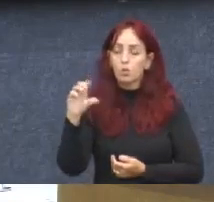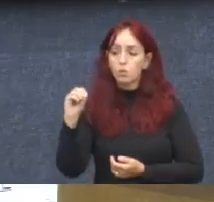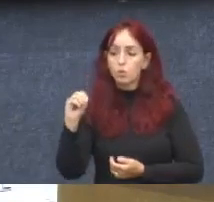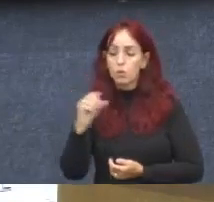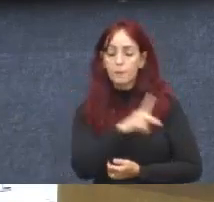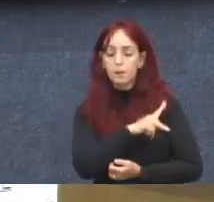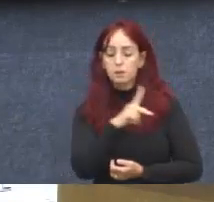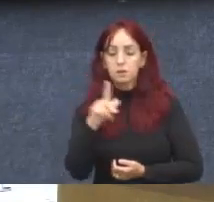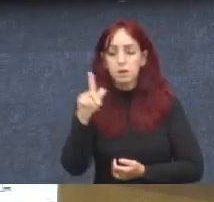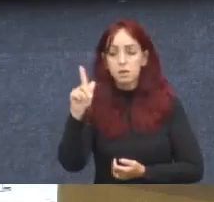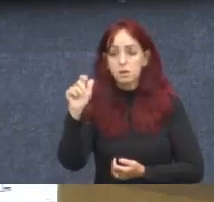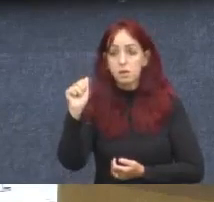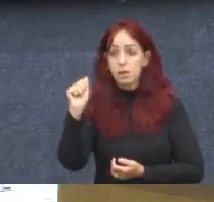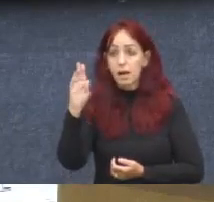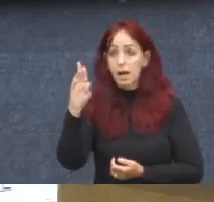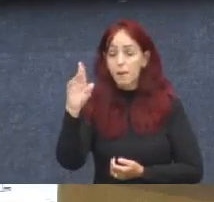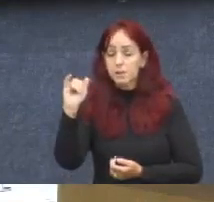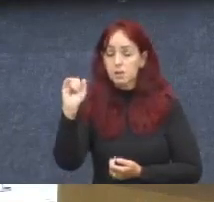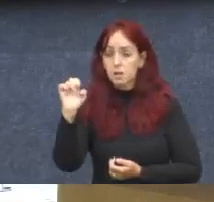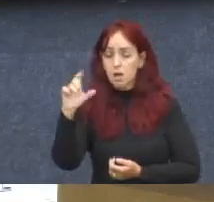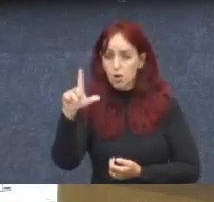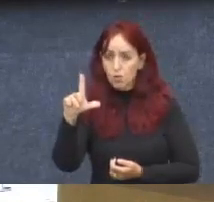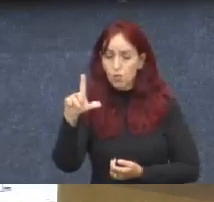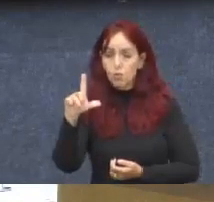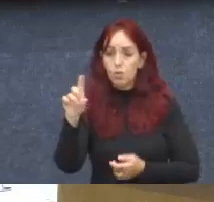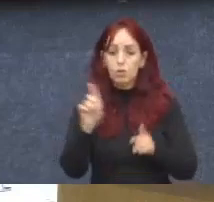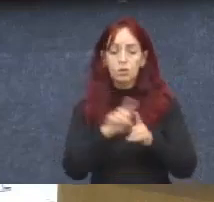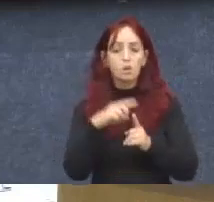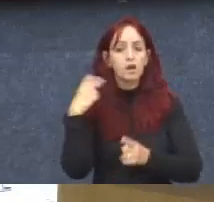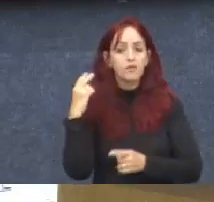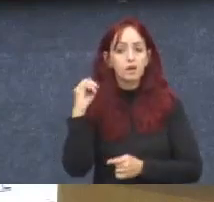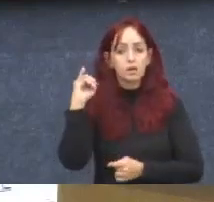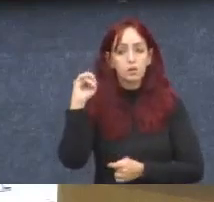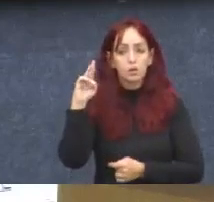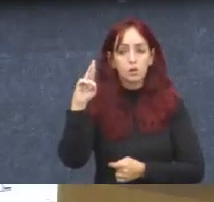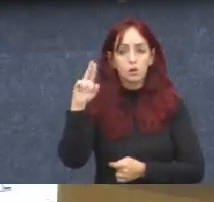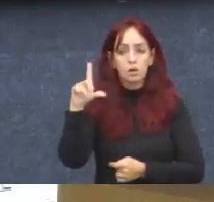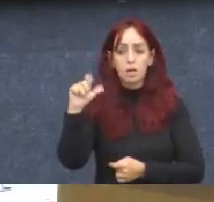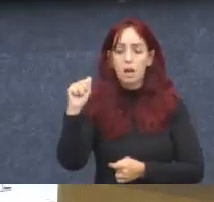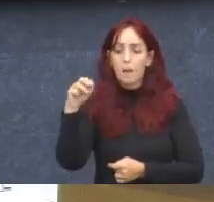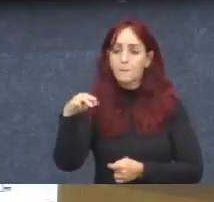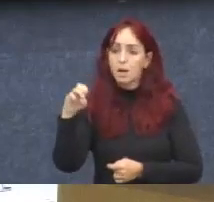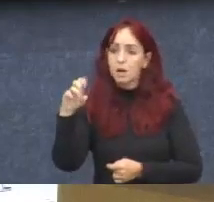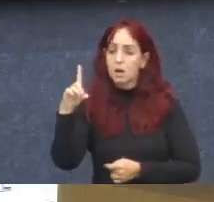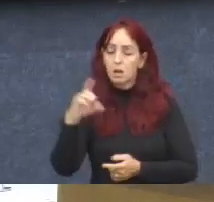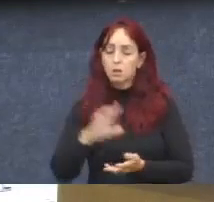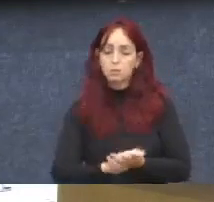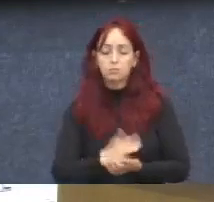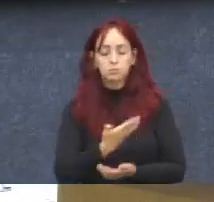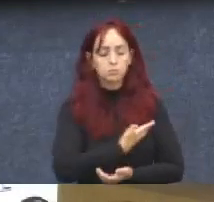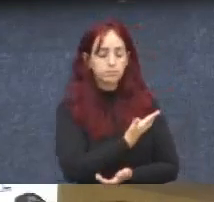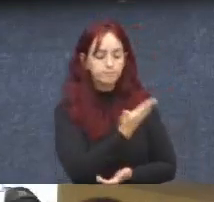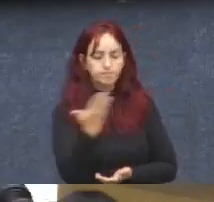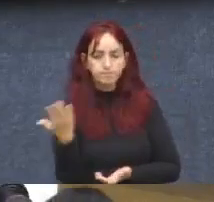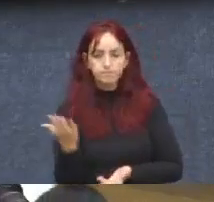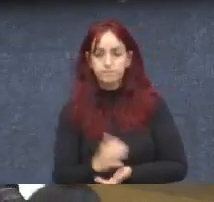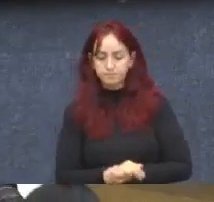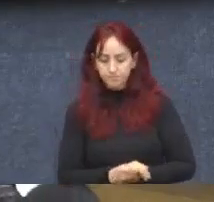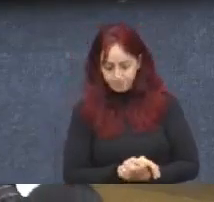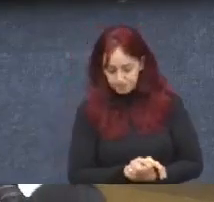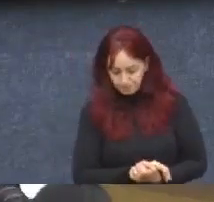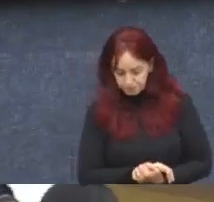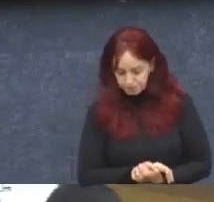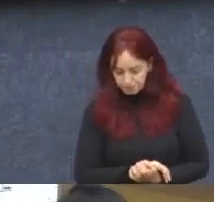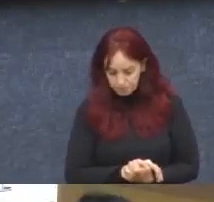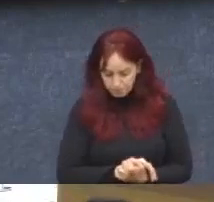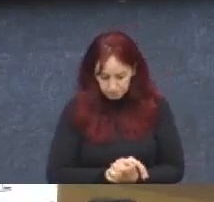Gabriel, vereador Irlan Melo, caros amigos e amigas, vou dizer